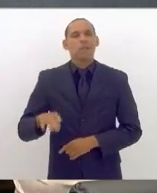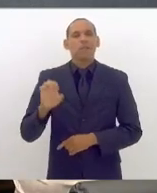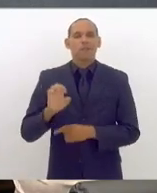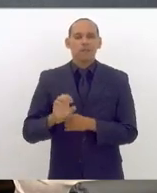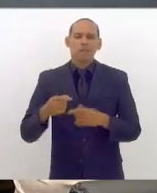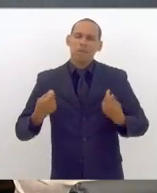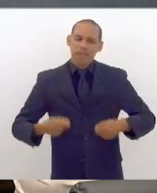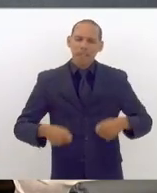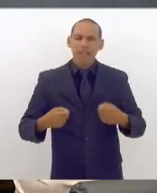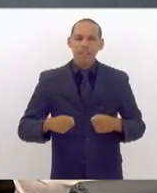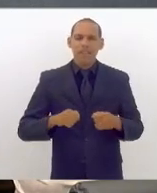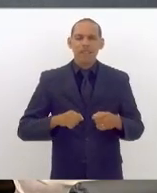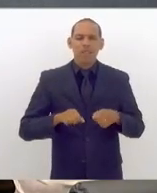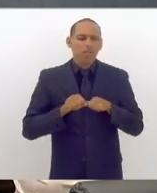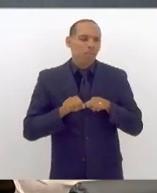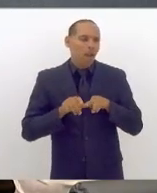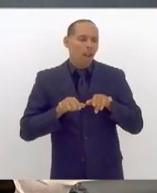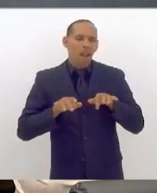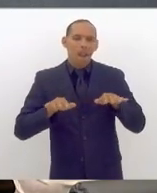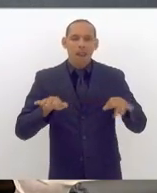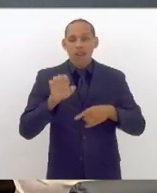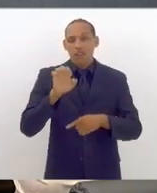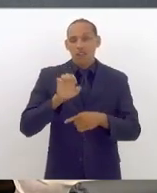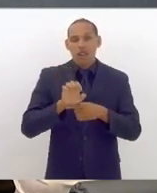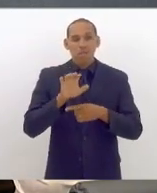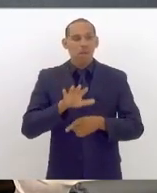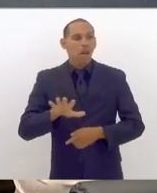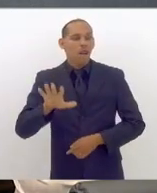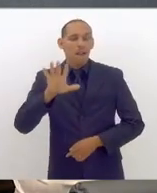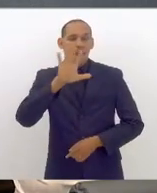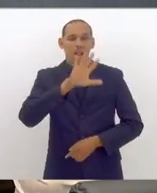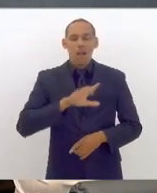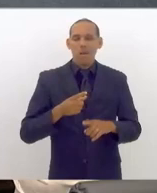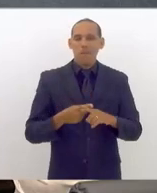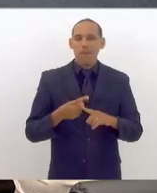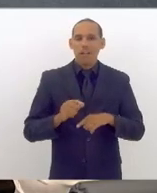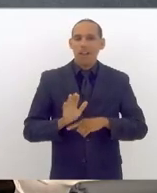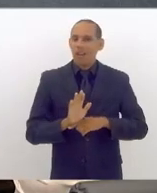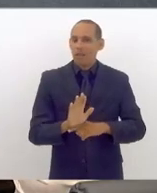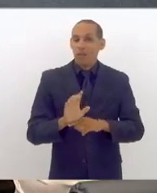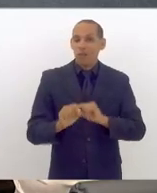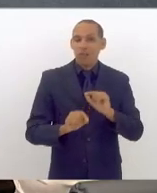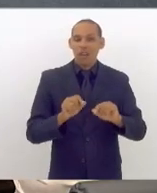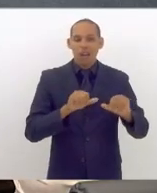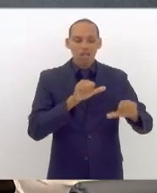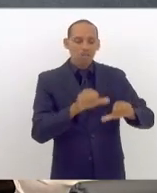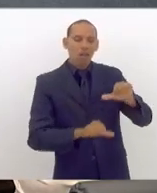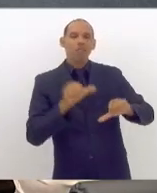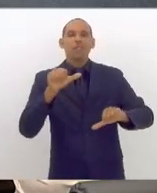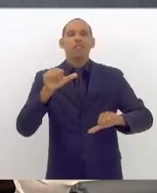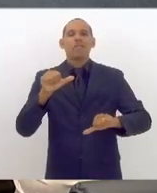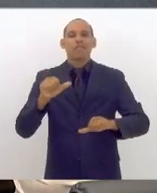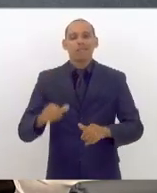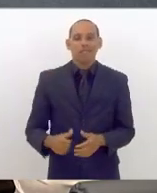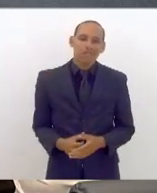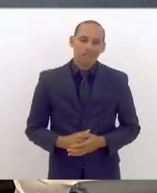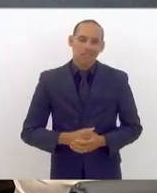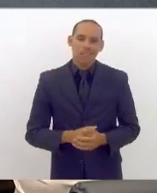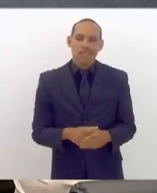deveria ser replicado em diversos outros estados porque é um instrumento de transformação de